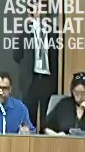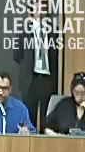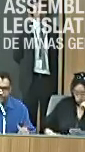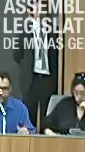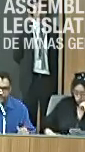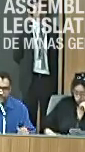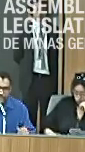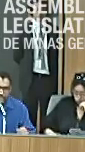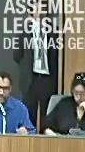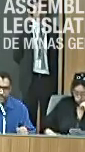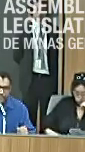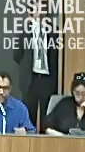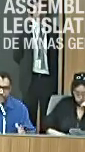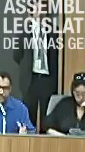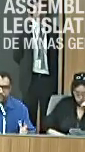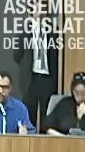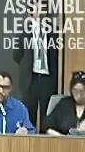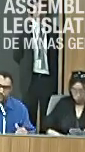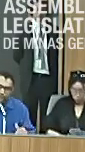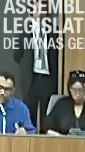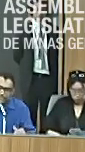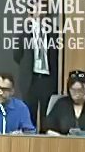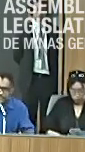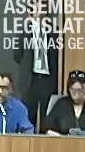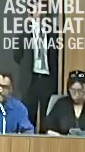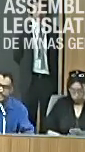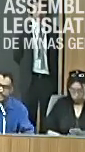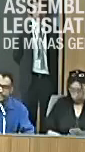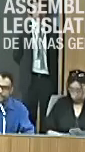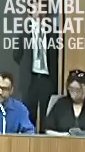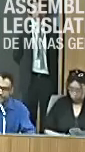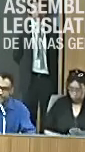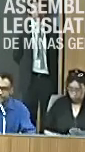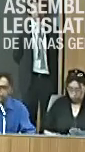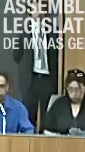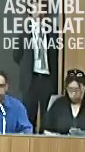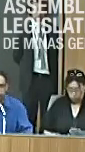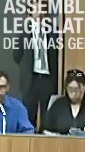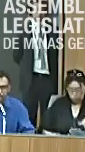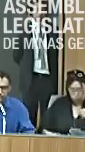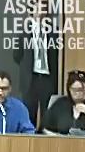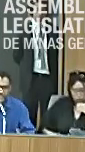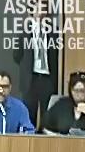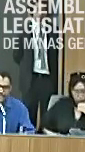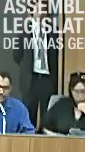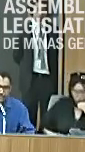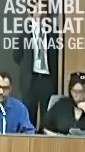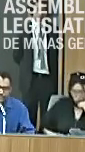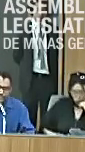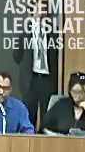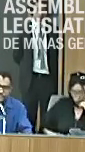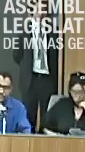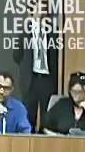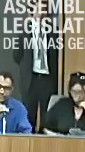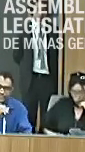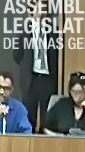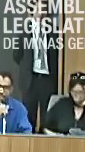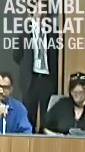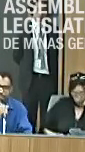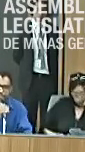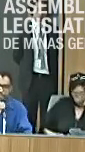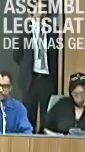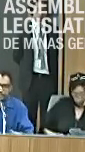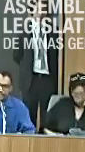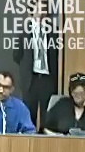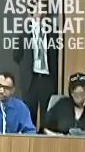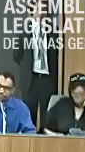um pouco preocupado e acaba jogando nós da área técnica administrativa no desalento nós estamos